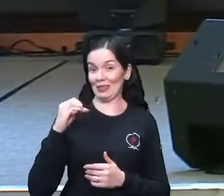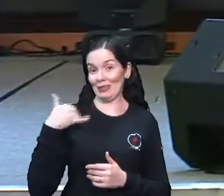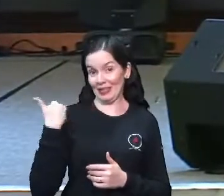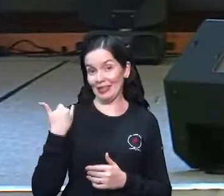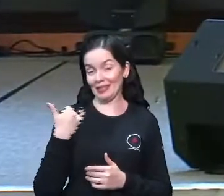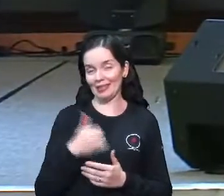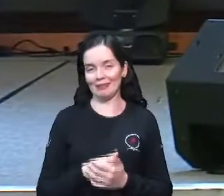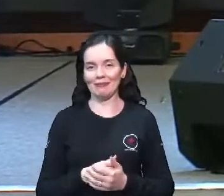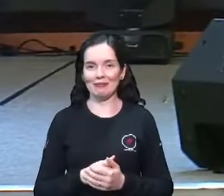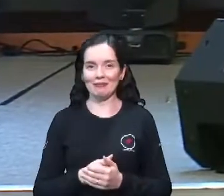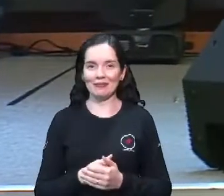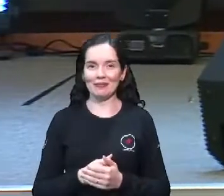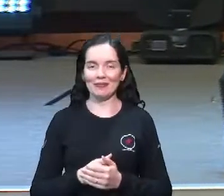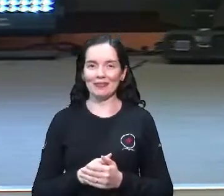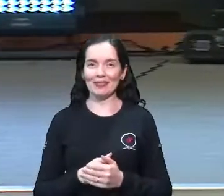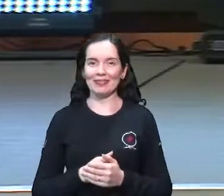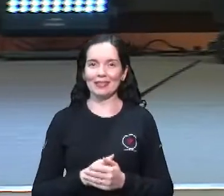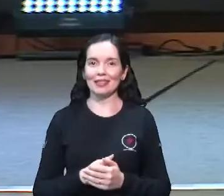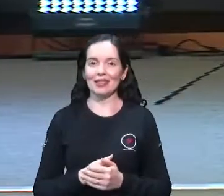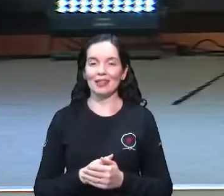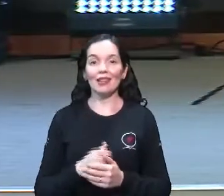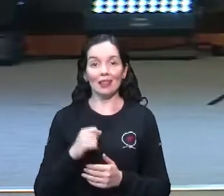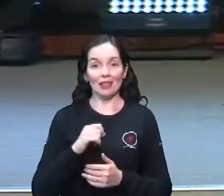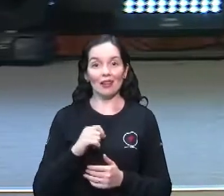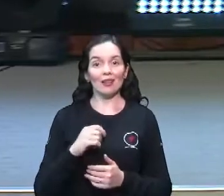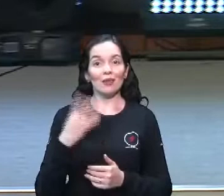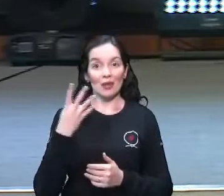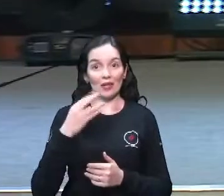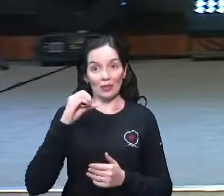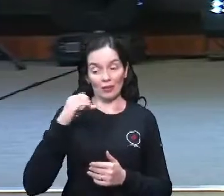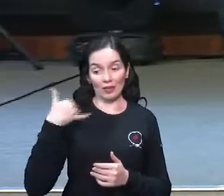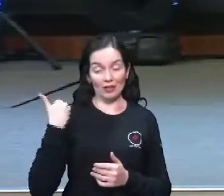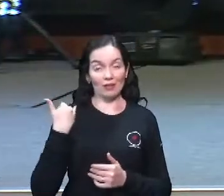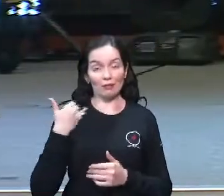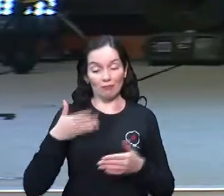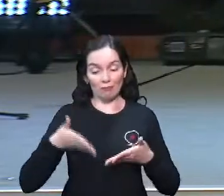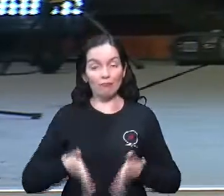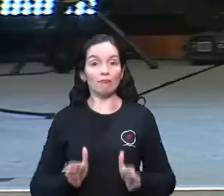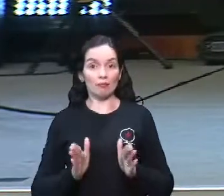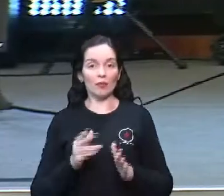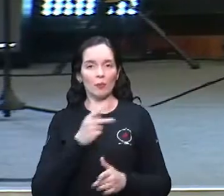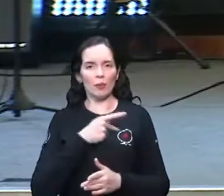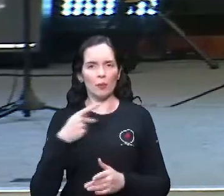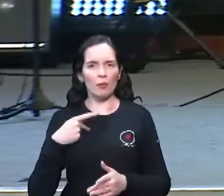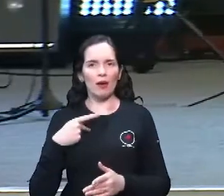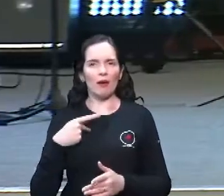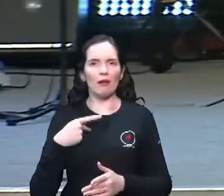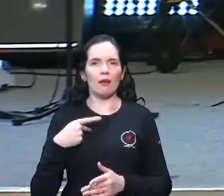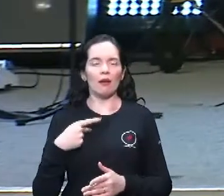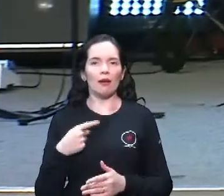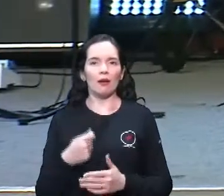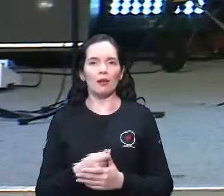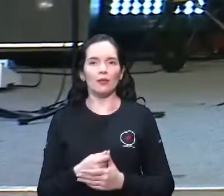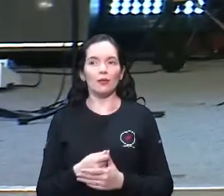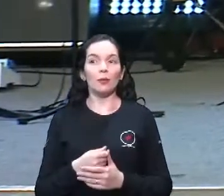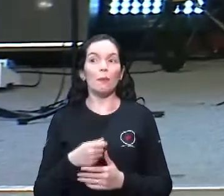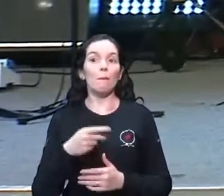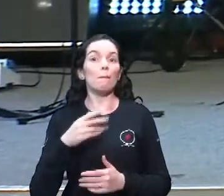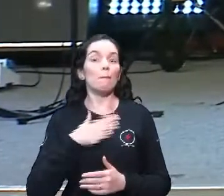parece. Eu tenho 49 anos de idade. Quando eu nasci, meu pai já era pastor há 6 anos.